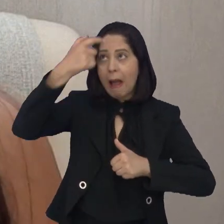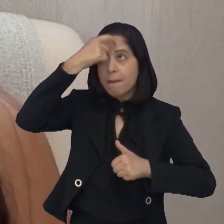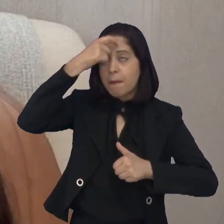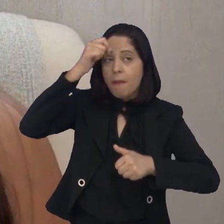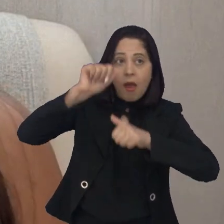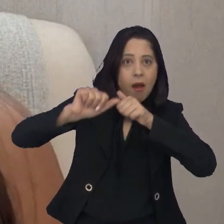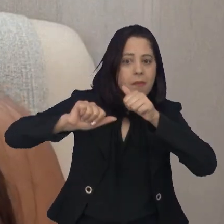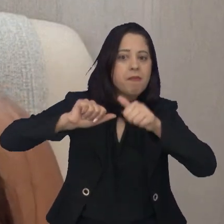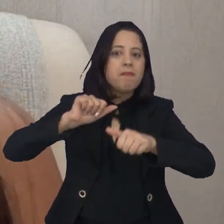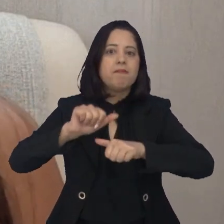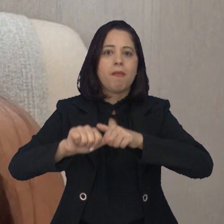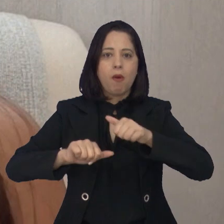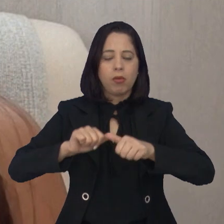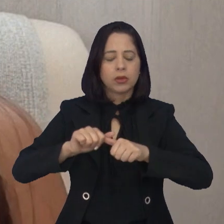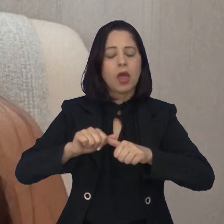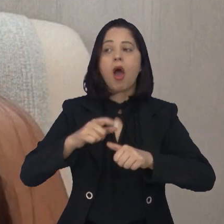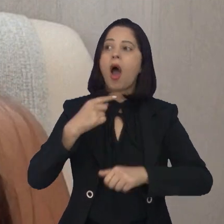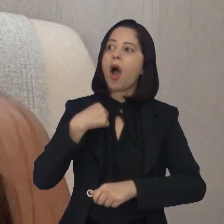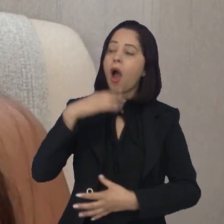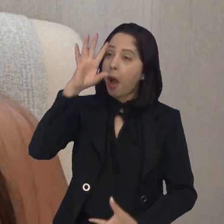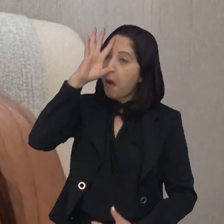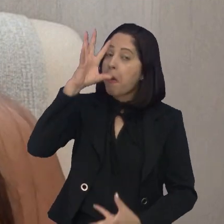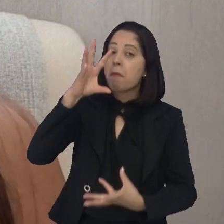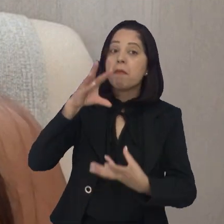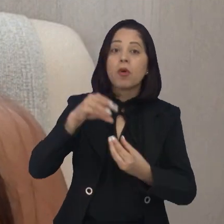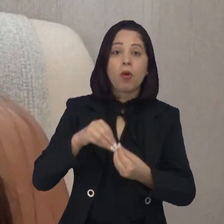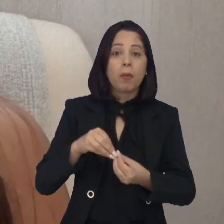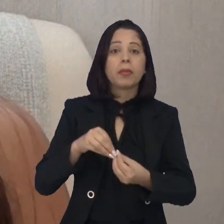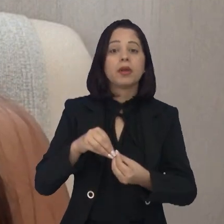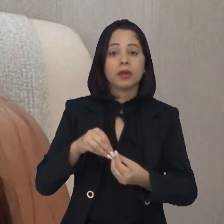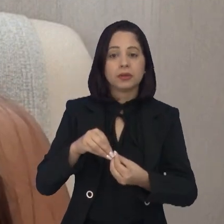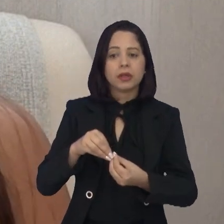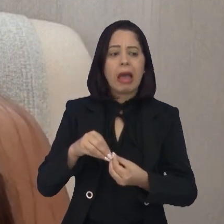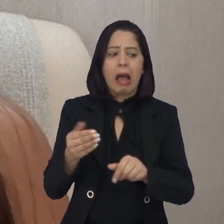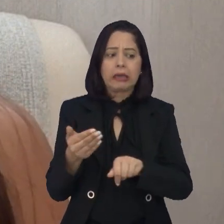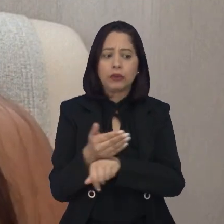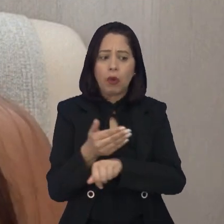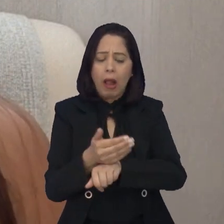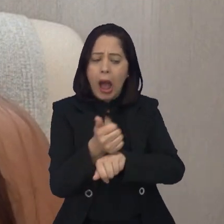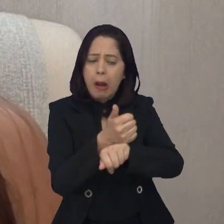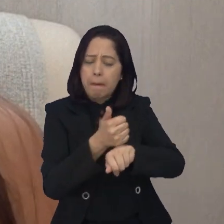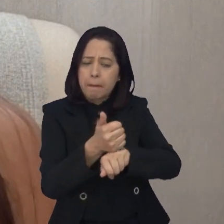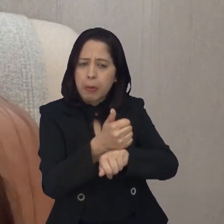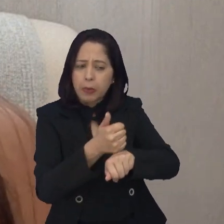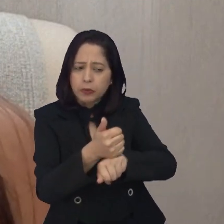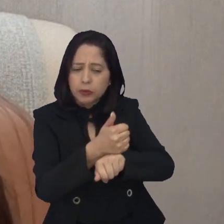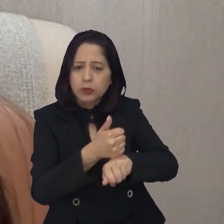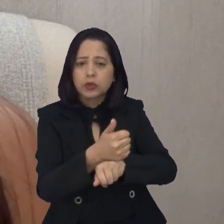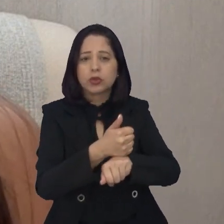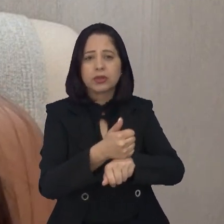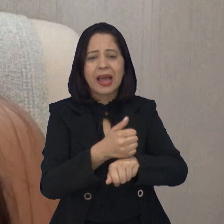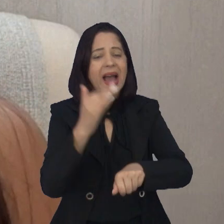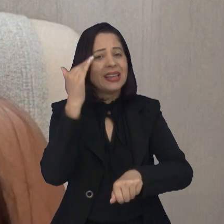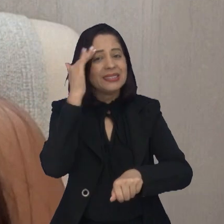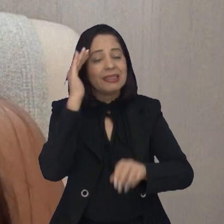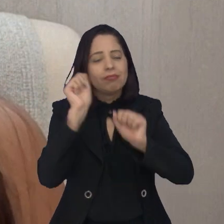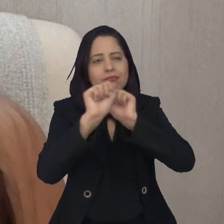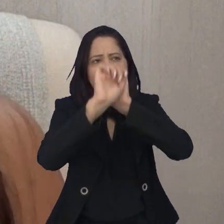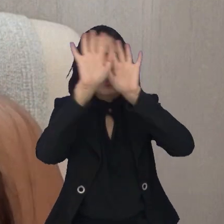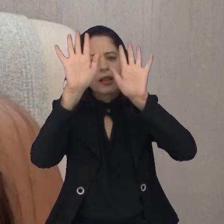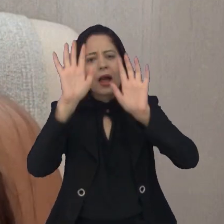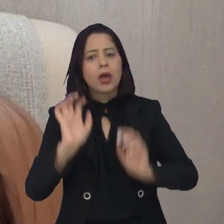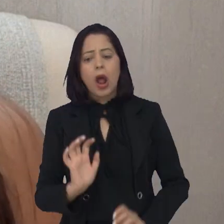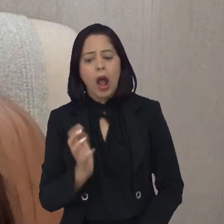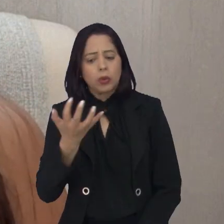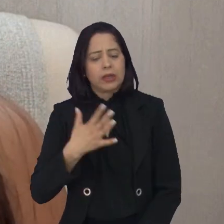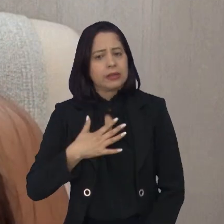diferente. E a partir disso, buscar como lidar, buscar profissionais ou conversar com pessoas para entender o que está acontecendo.